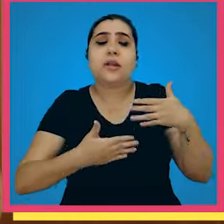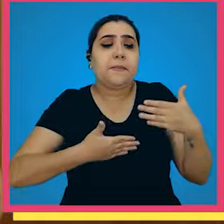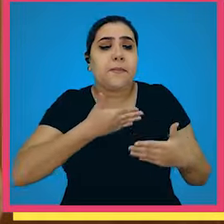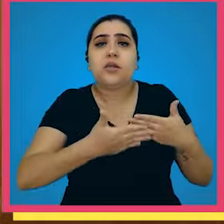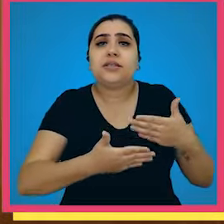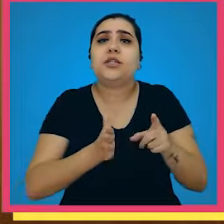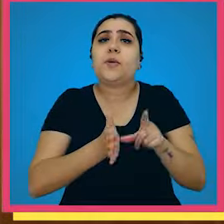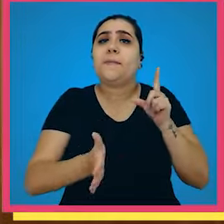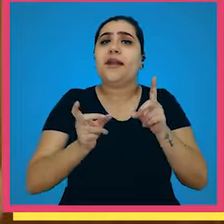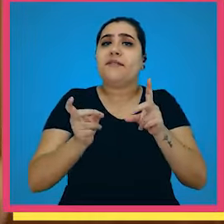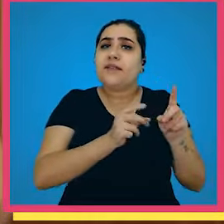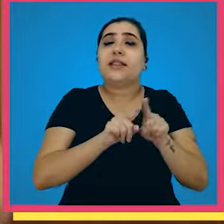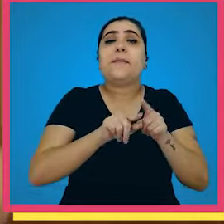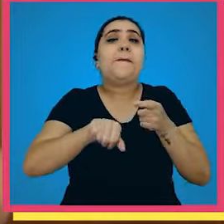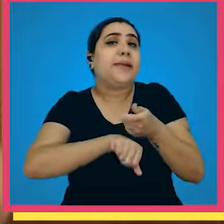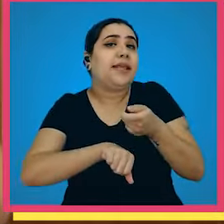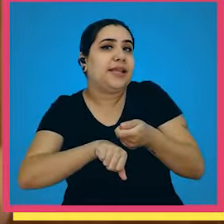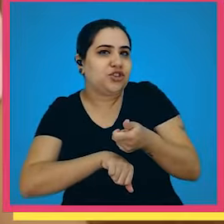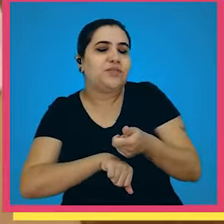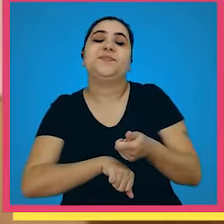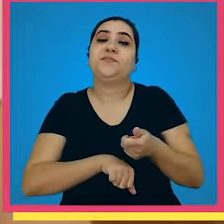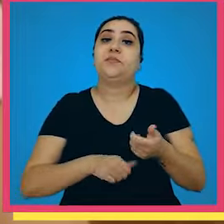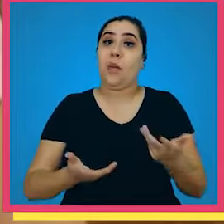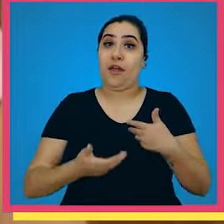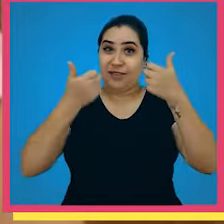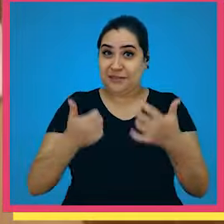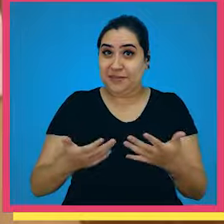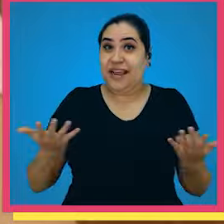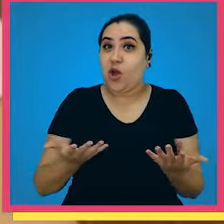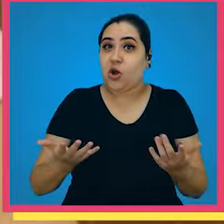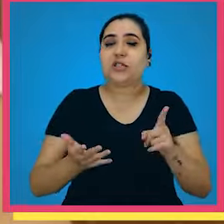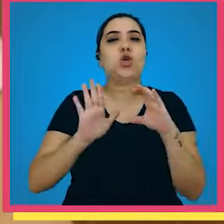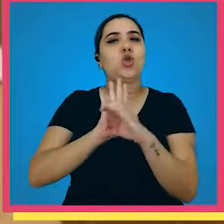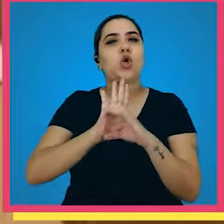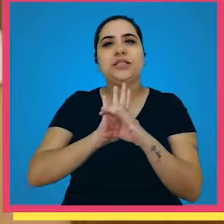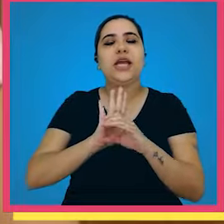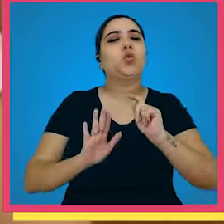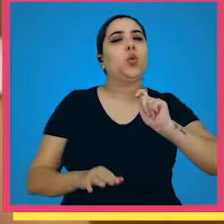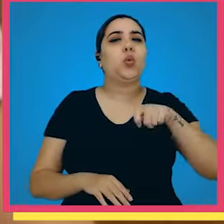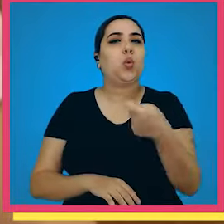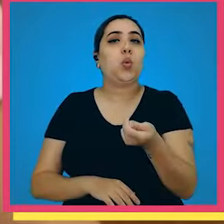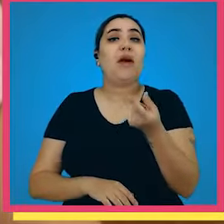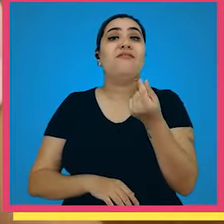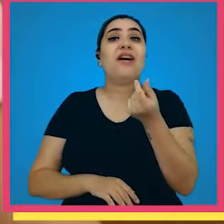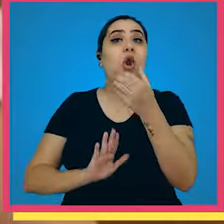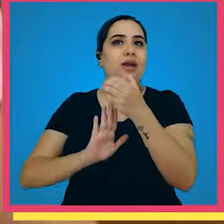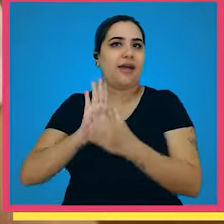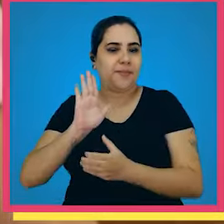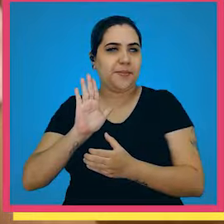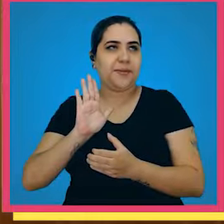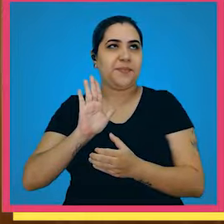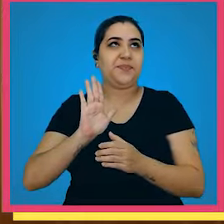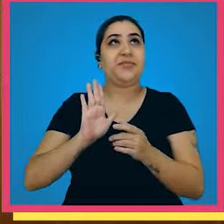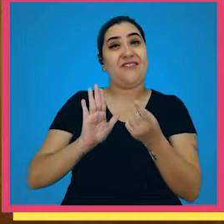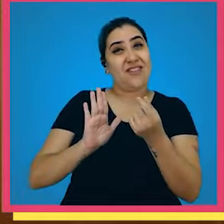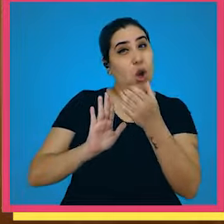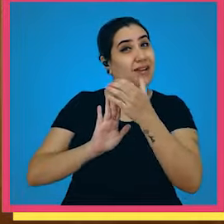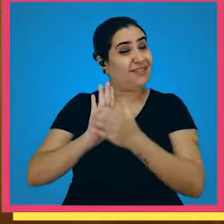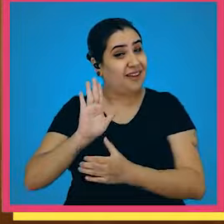esse processo de pré-venda e de brindes. Para isso, eu vou explicar então hoje para vocês um conceito chamado valor de capa.